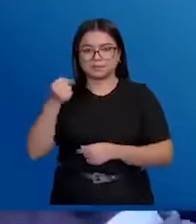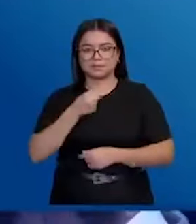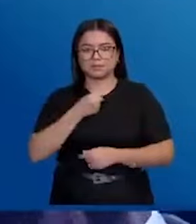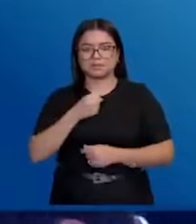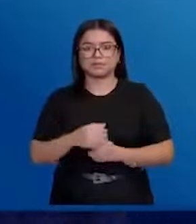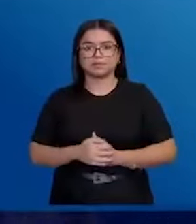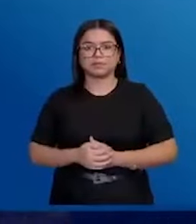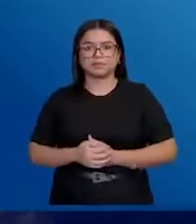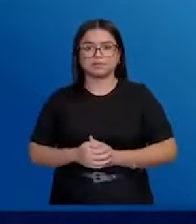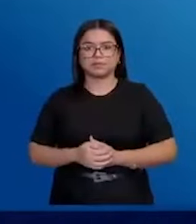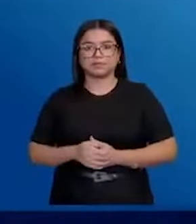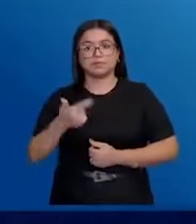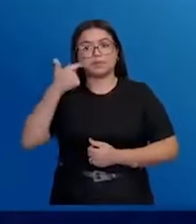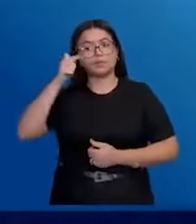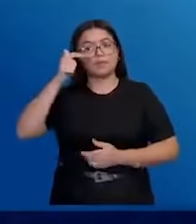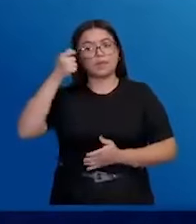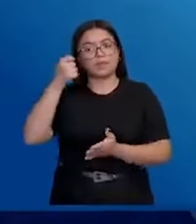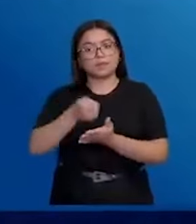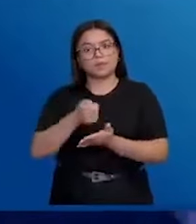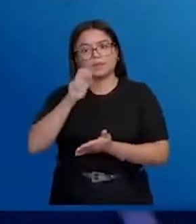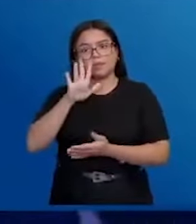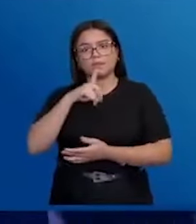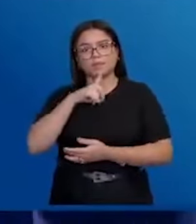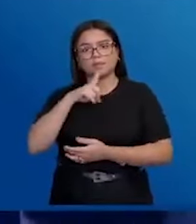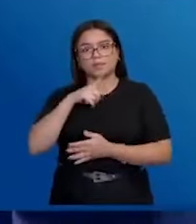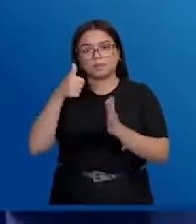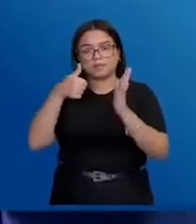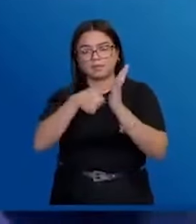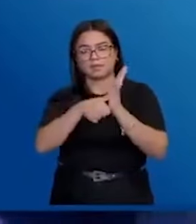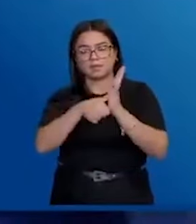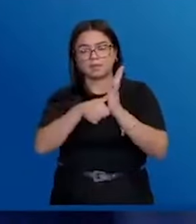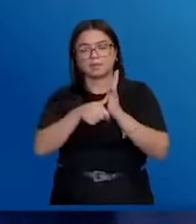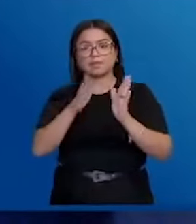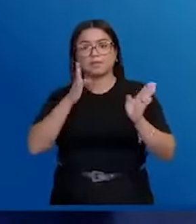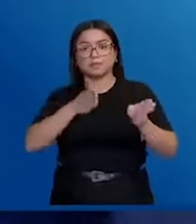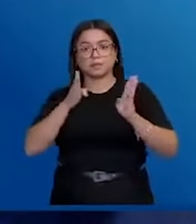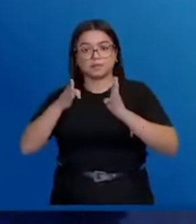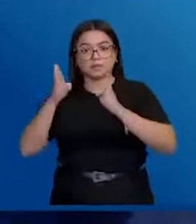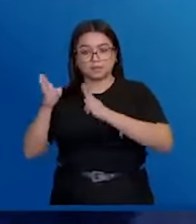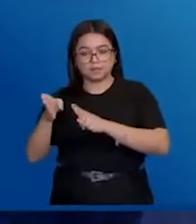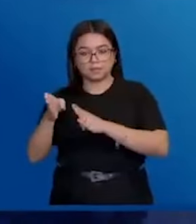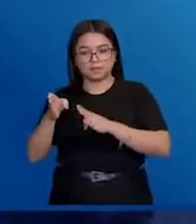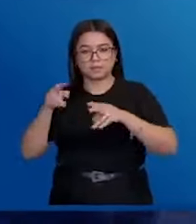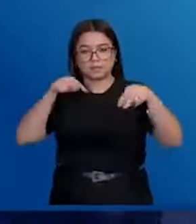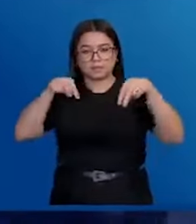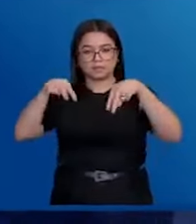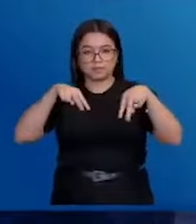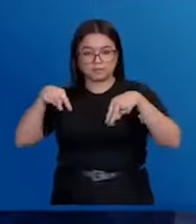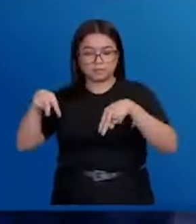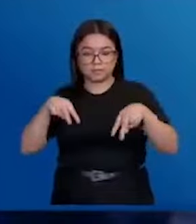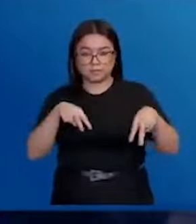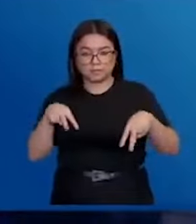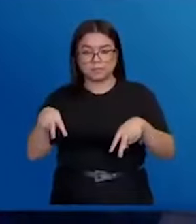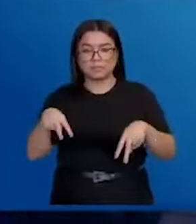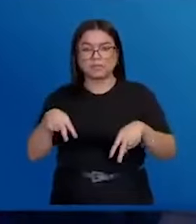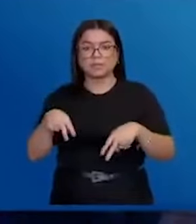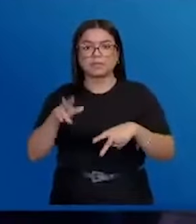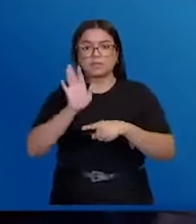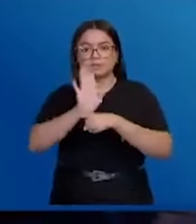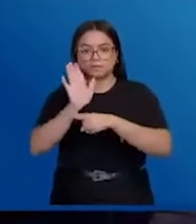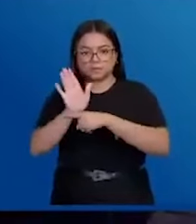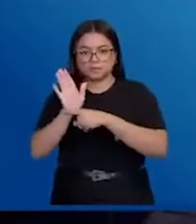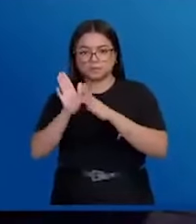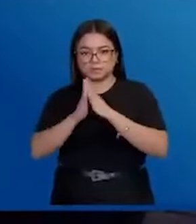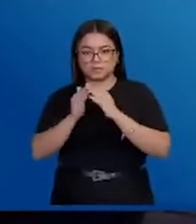Já vamos, não temos martelo, mas temos campainha para tocar, né? Então vamos nos organizar, vamos ocupar todos os espaços, nos ajudem